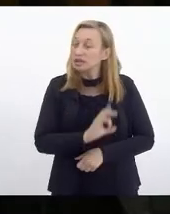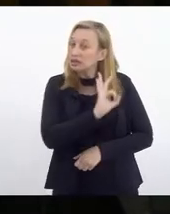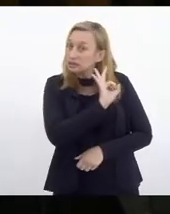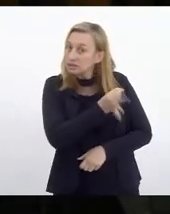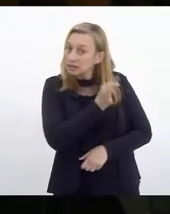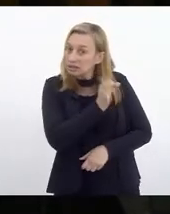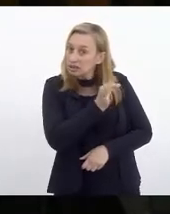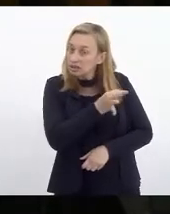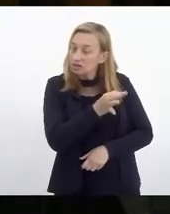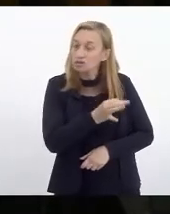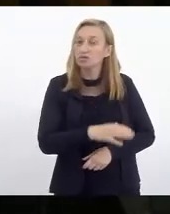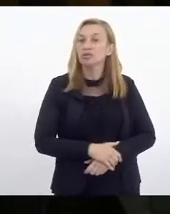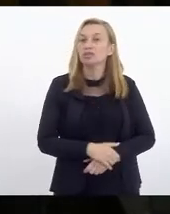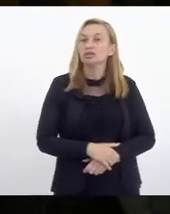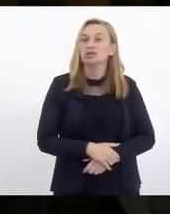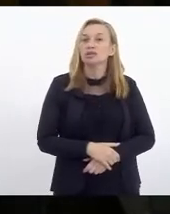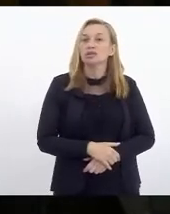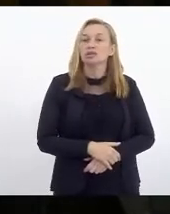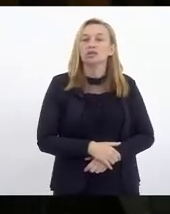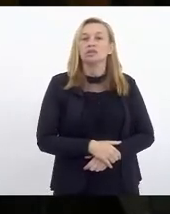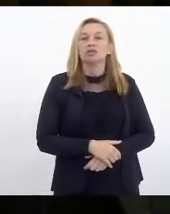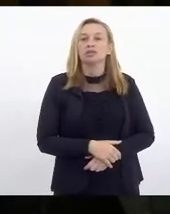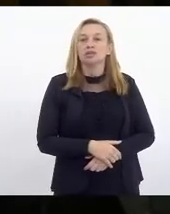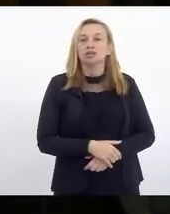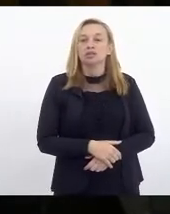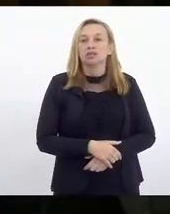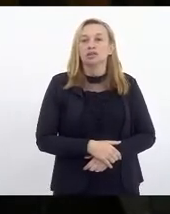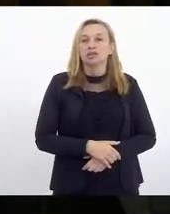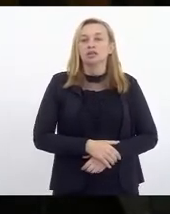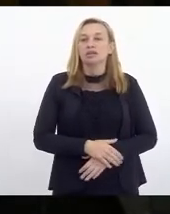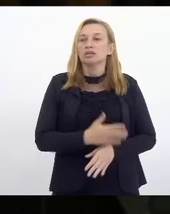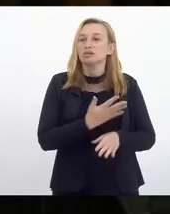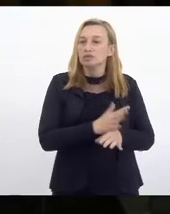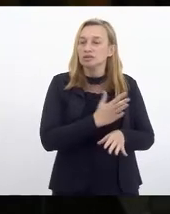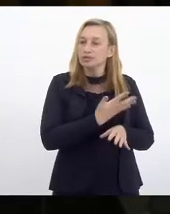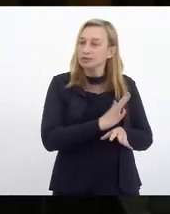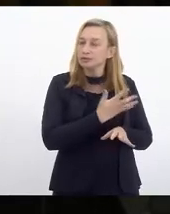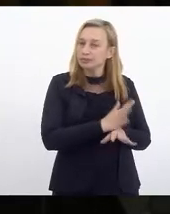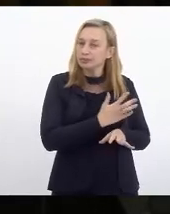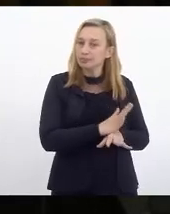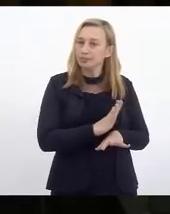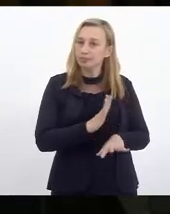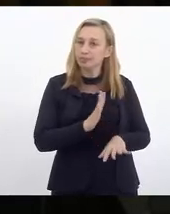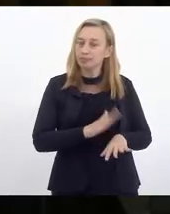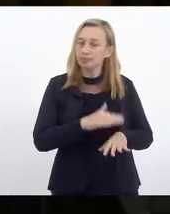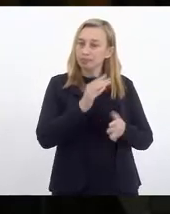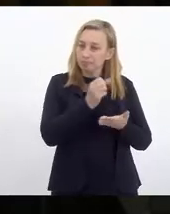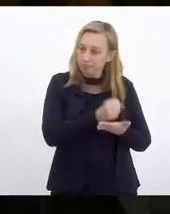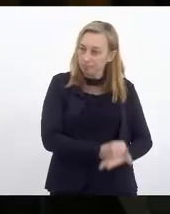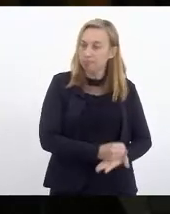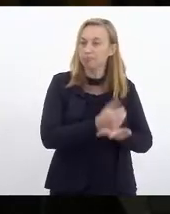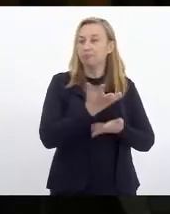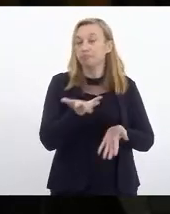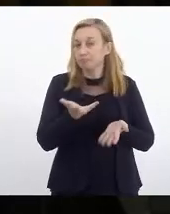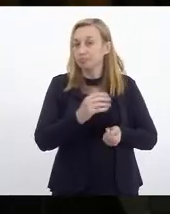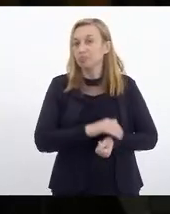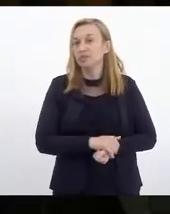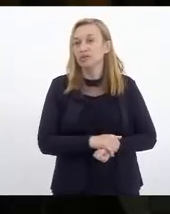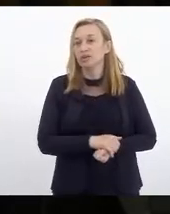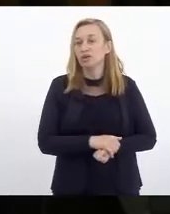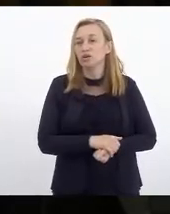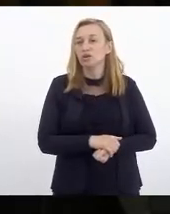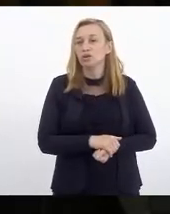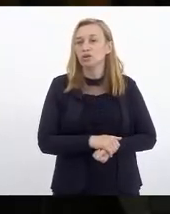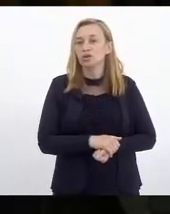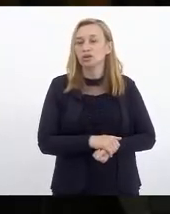Evidentemente que é um exercício de projeções. Com maior peso é o item